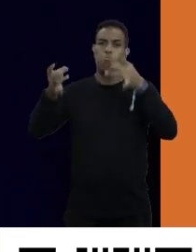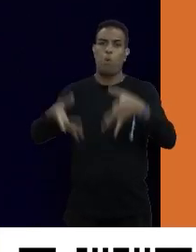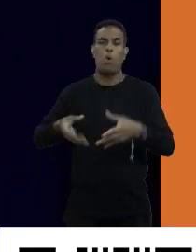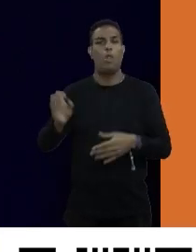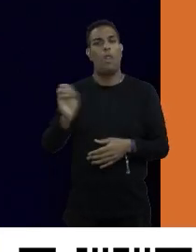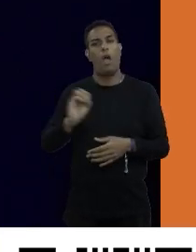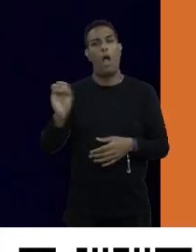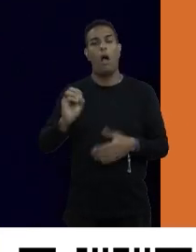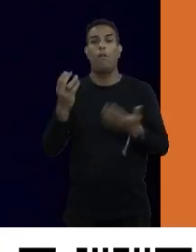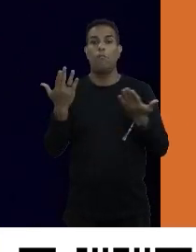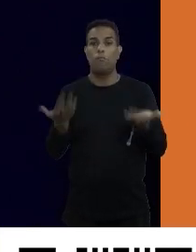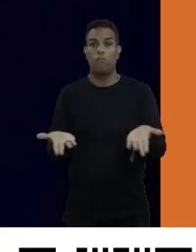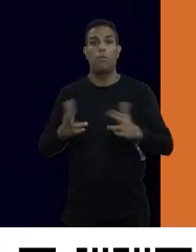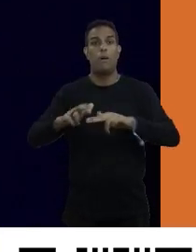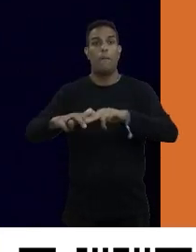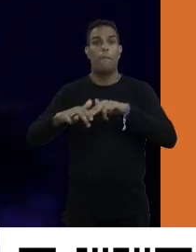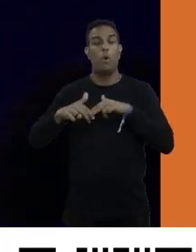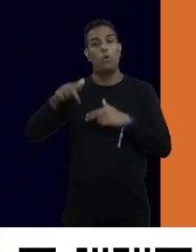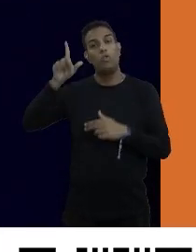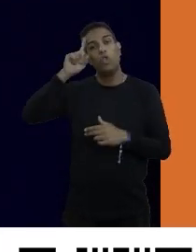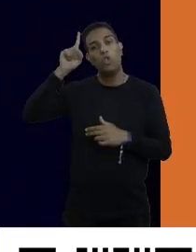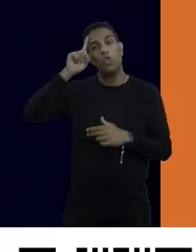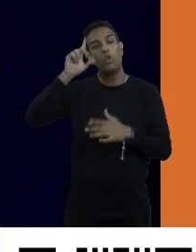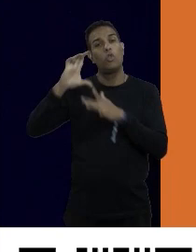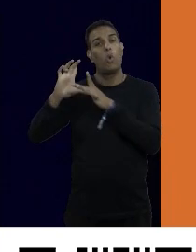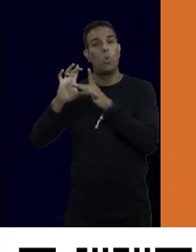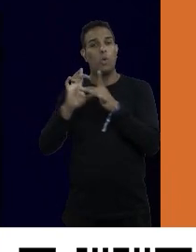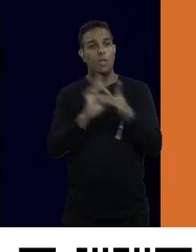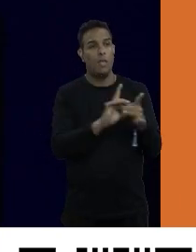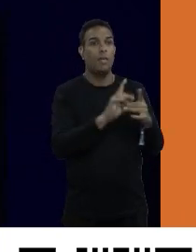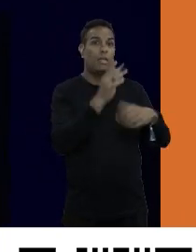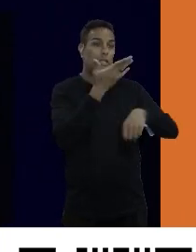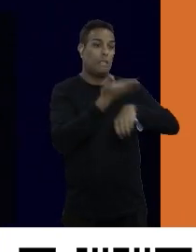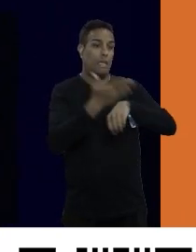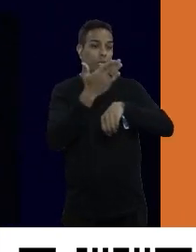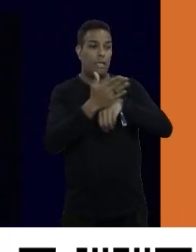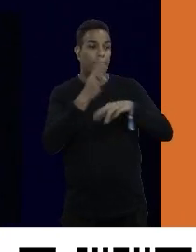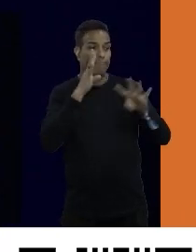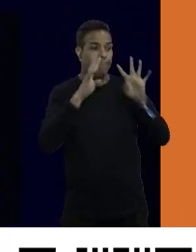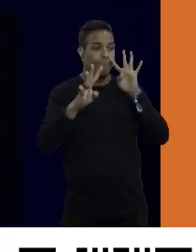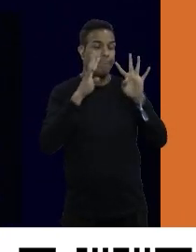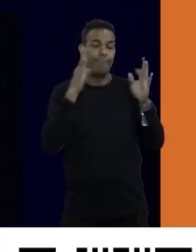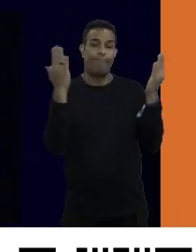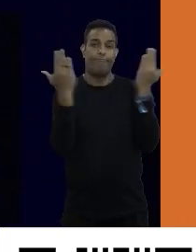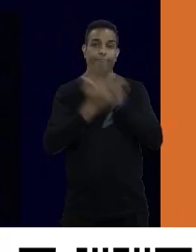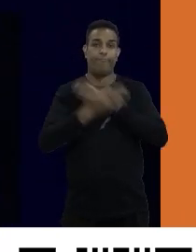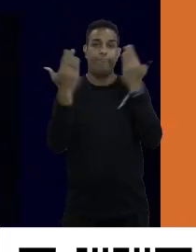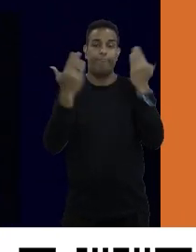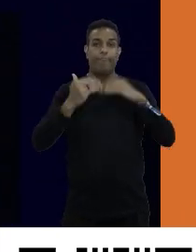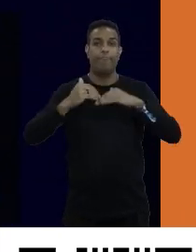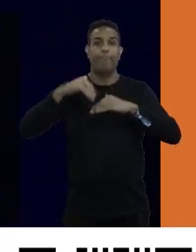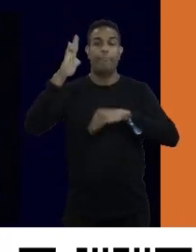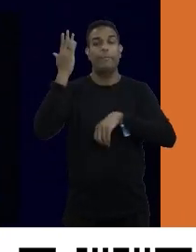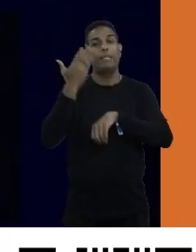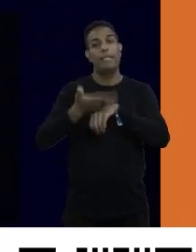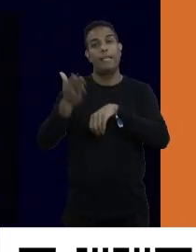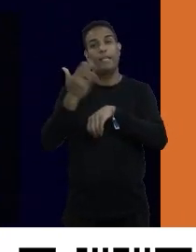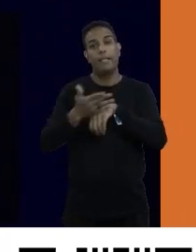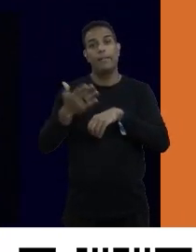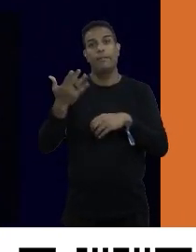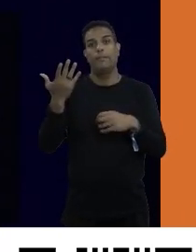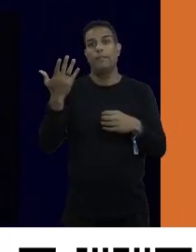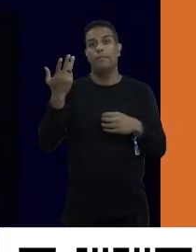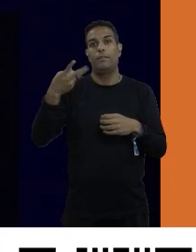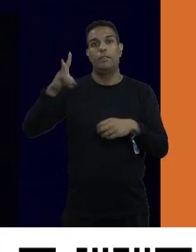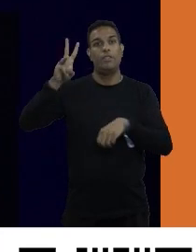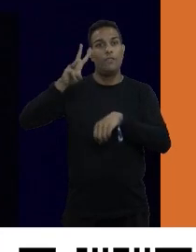importantes, entendeu? Porque no dia a dia, no contexto do treinamento que ninguém vê, e a gente treina muito mais do que a gente joga, então a gente treina 3 meses,